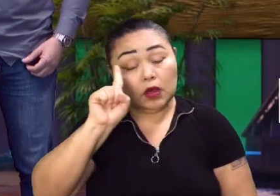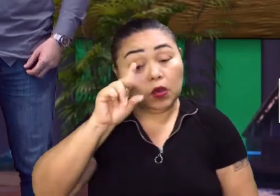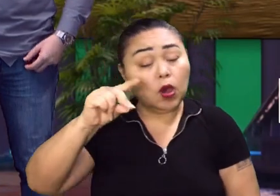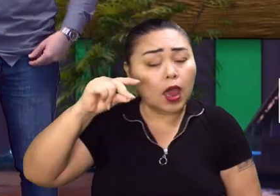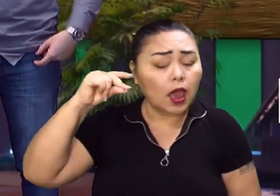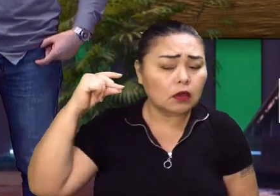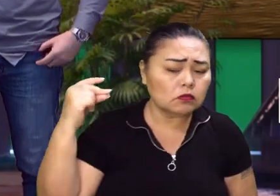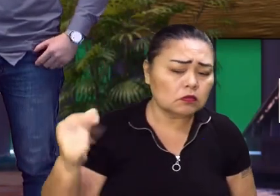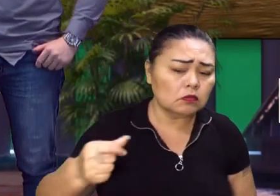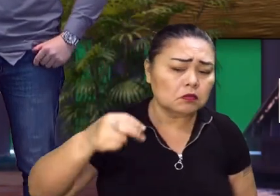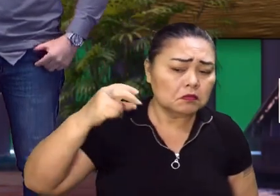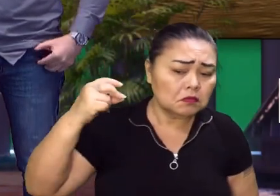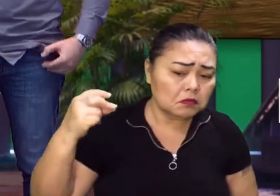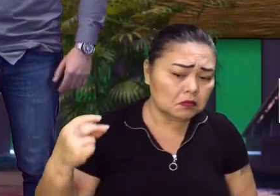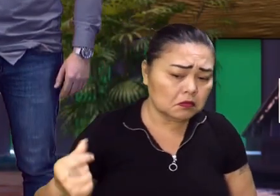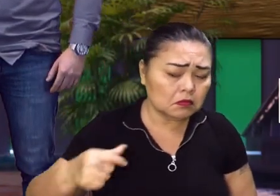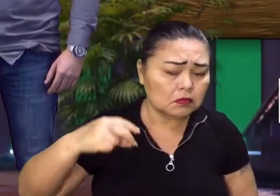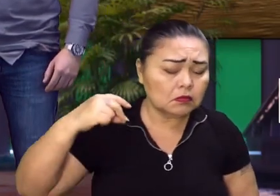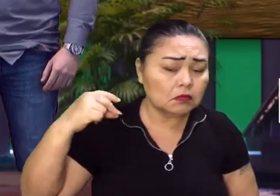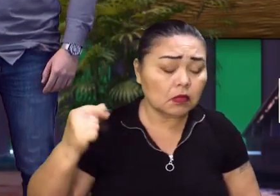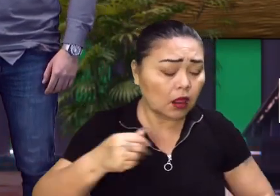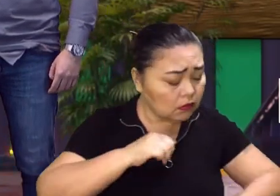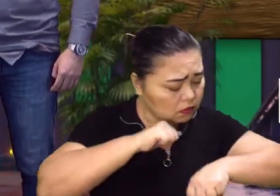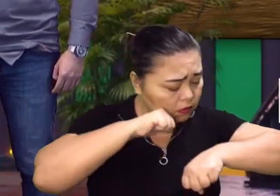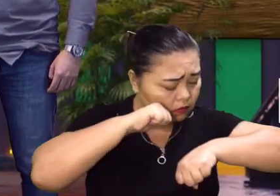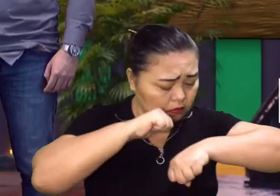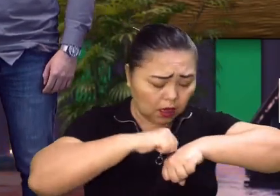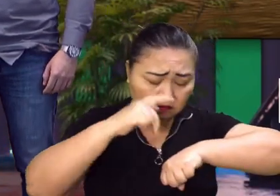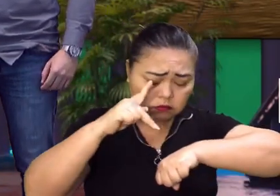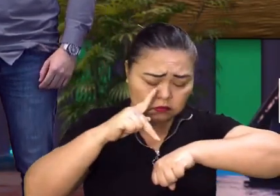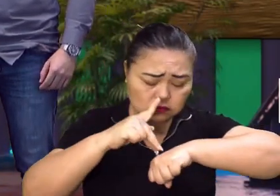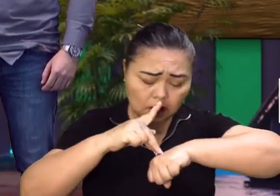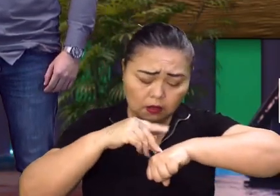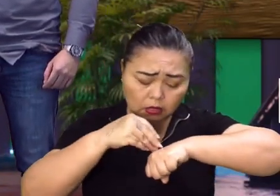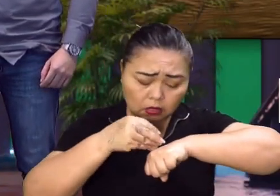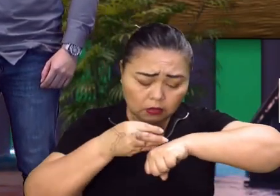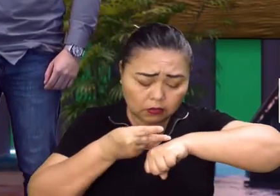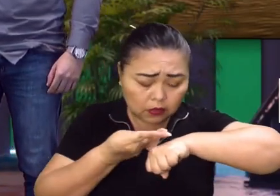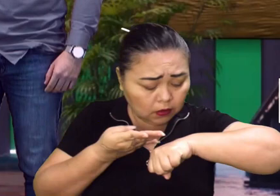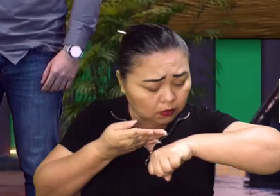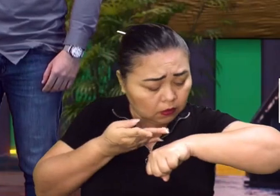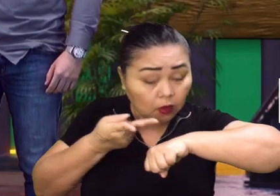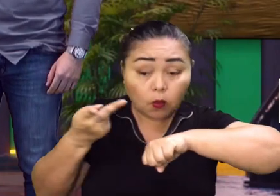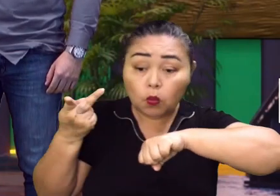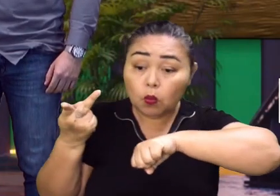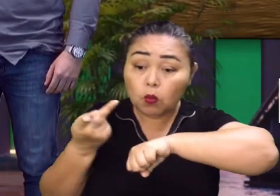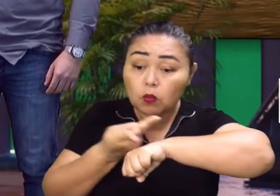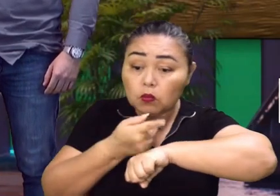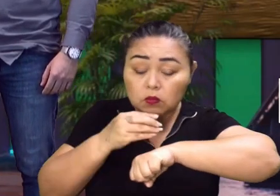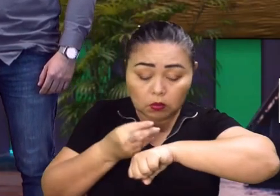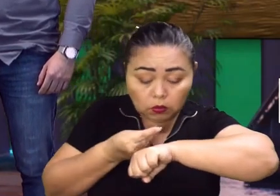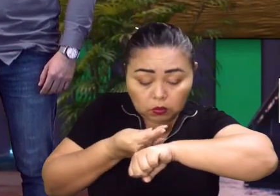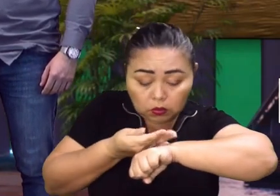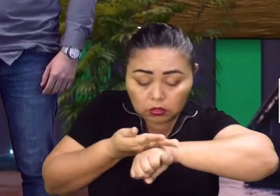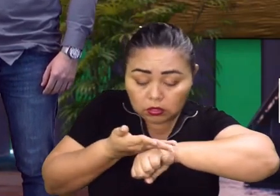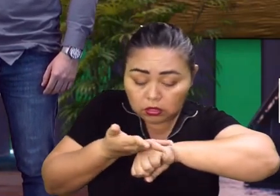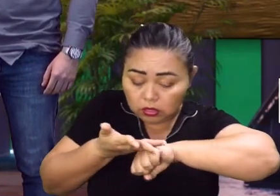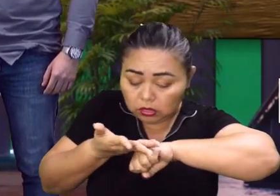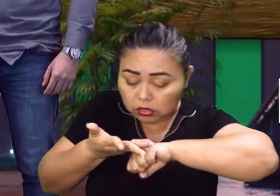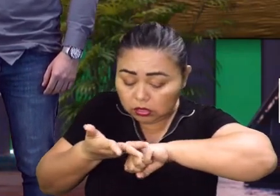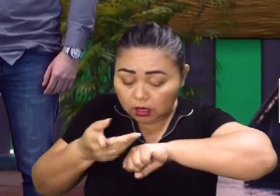exatamente desgastando esse processo erosivo ocorre e